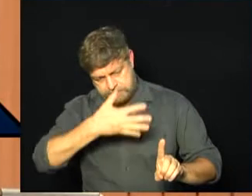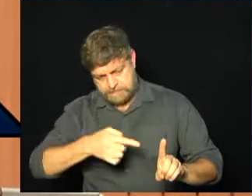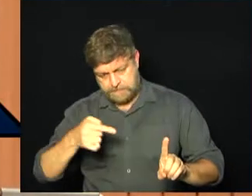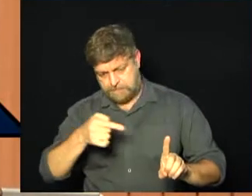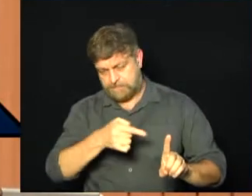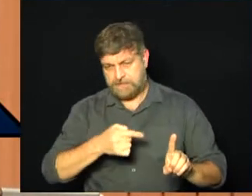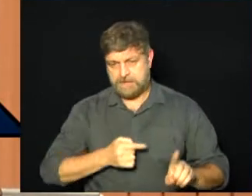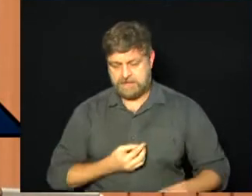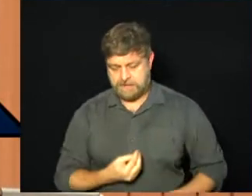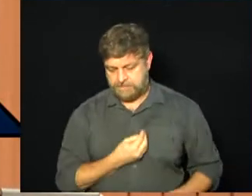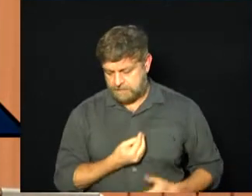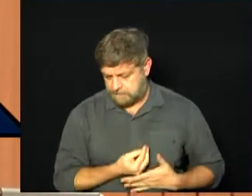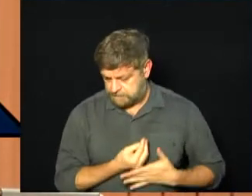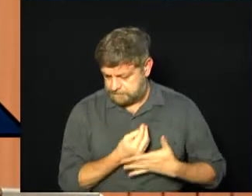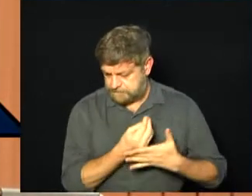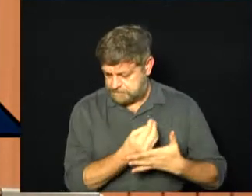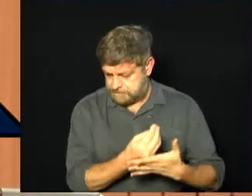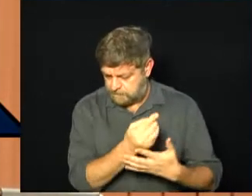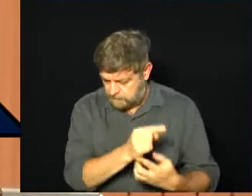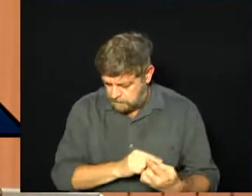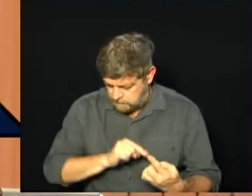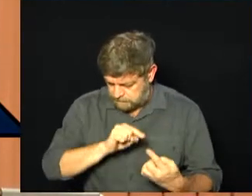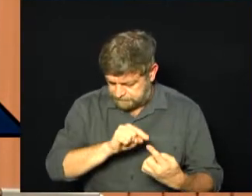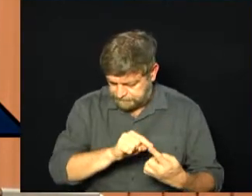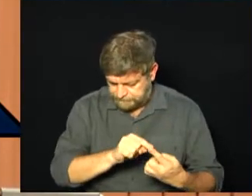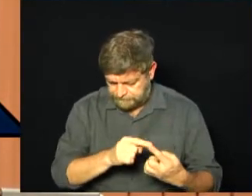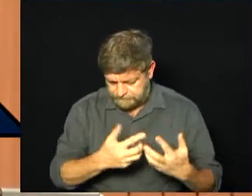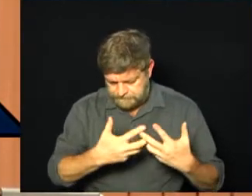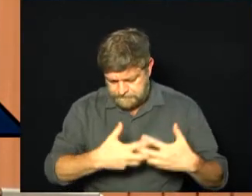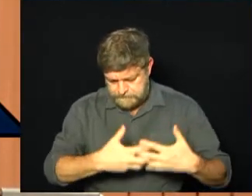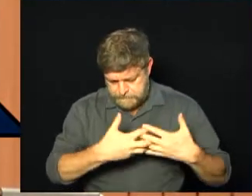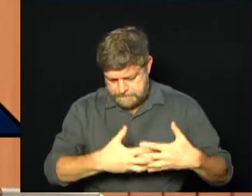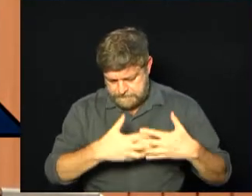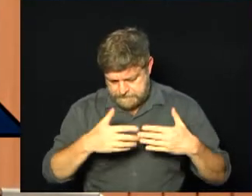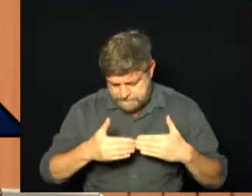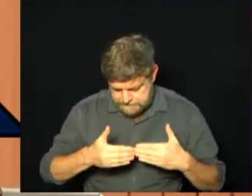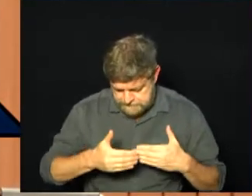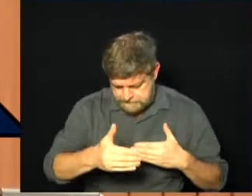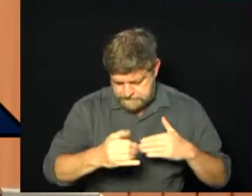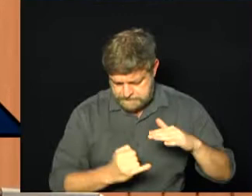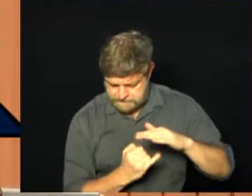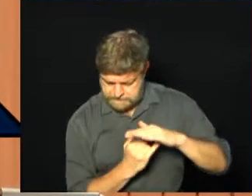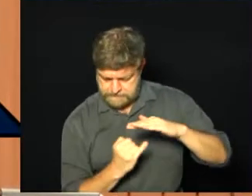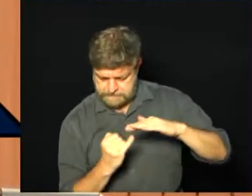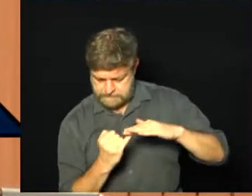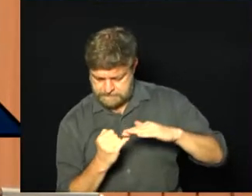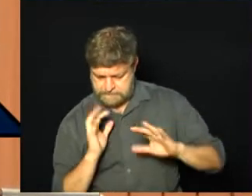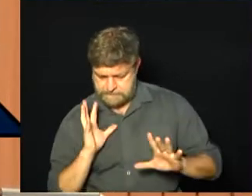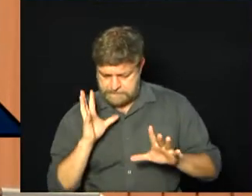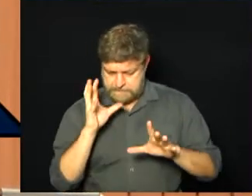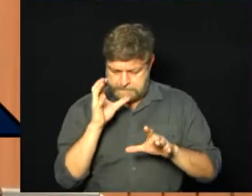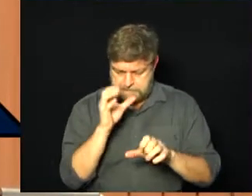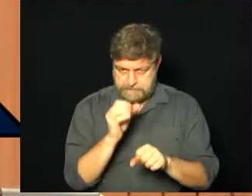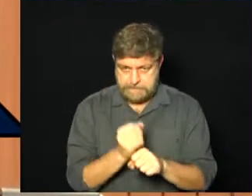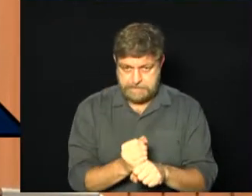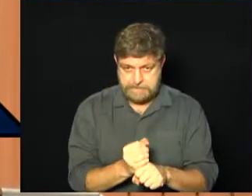mantiveram vivo esse ideal e permitiram que essa entidade completasse hoje, neste mês,